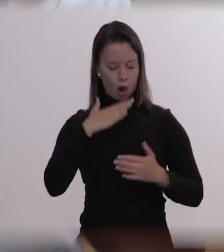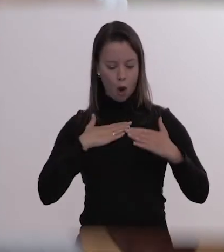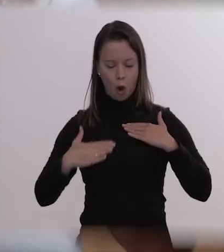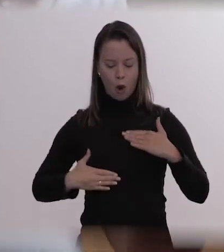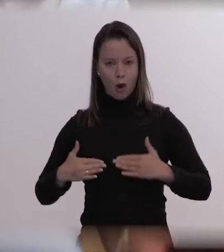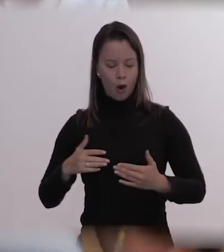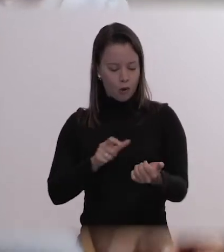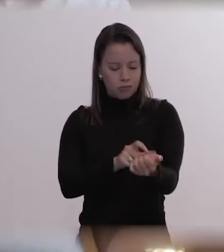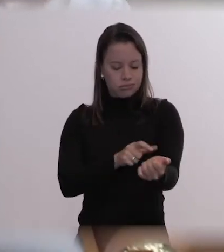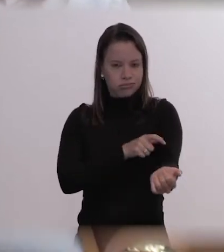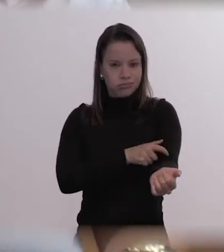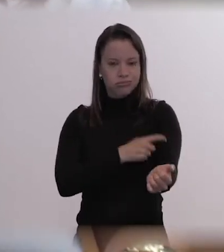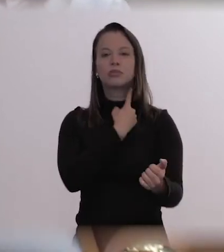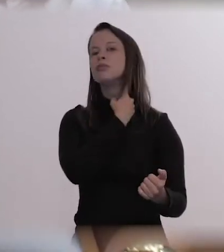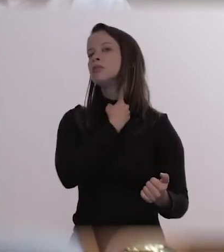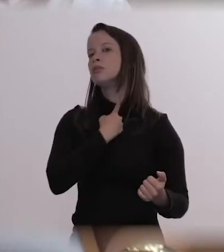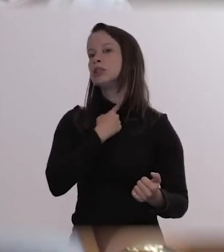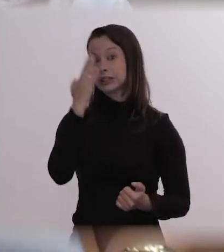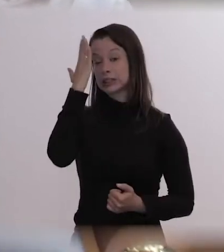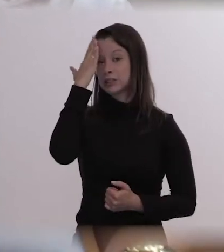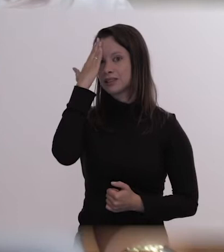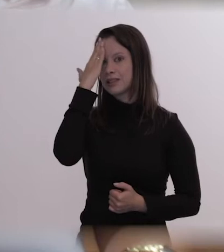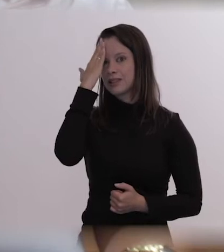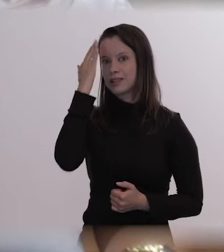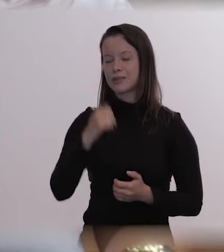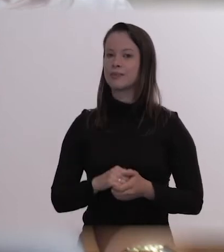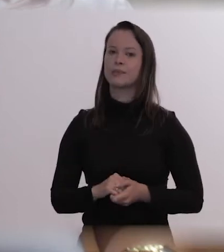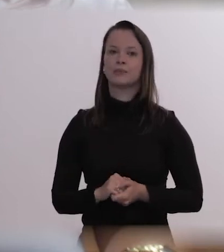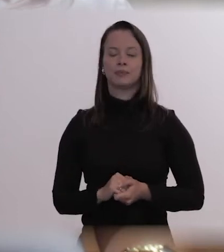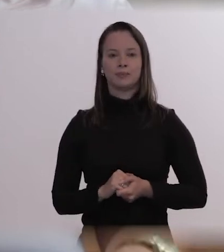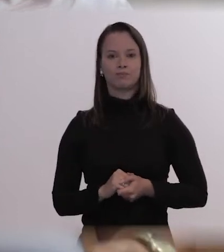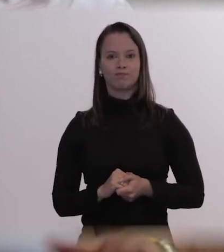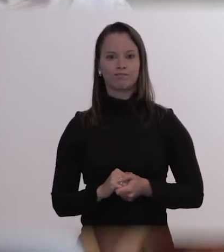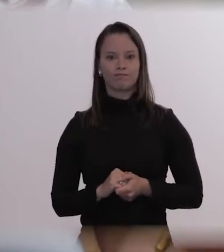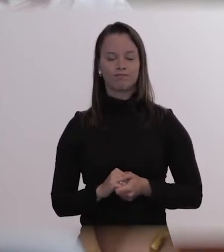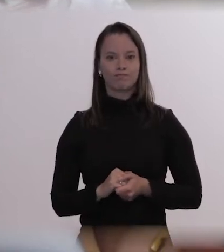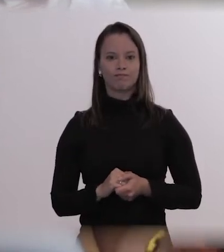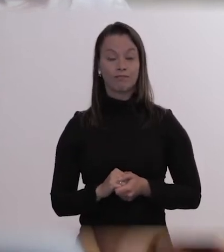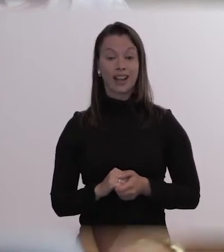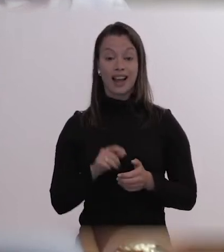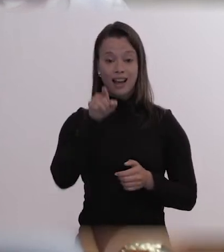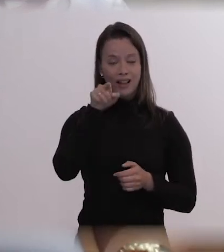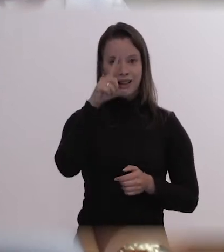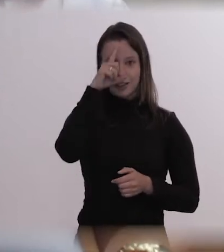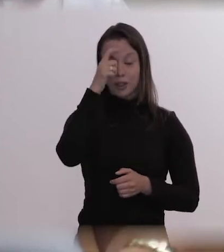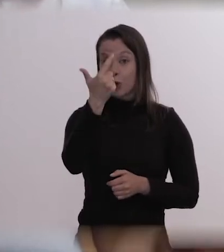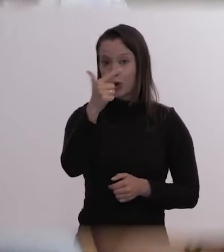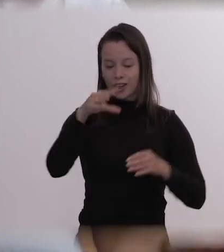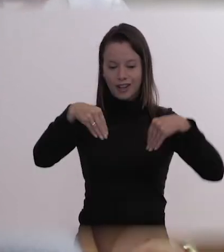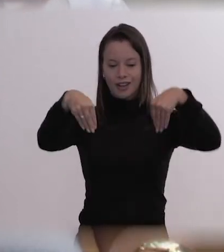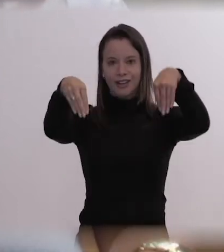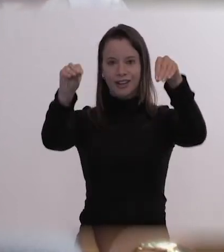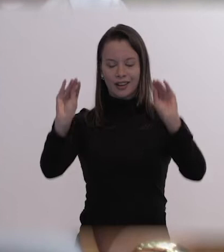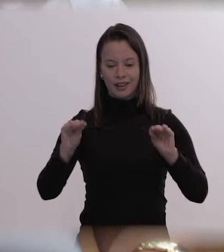aonde pegar, o que pegar, entendeu? E não tem mais lençóis lá